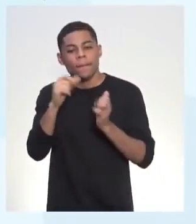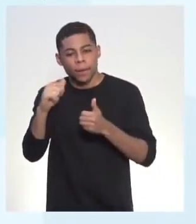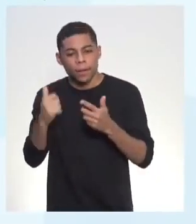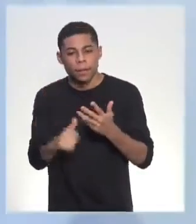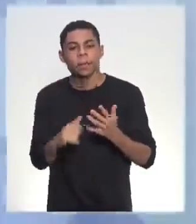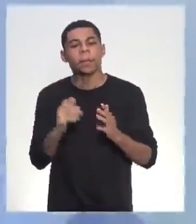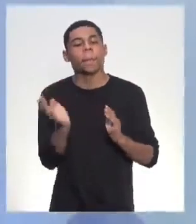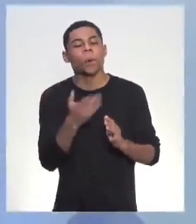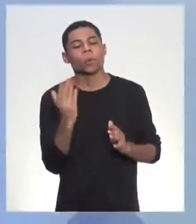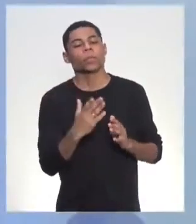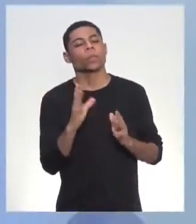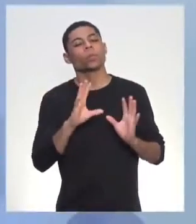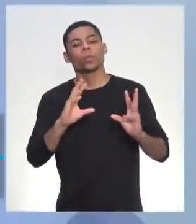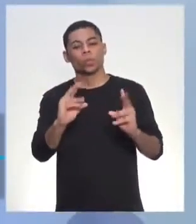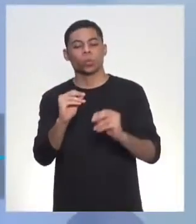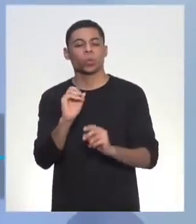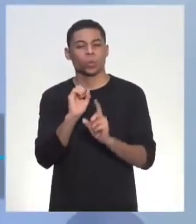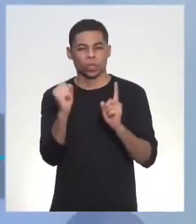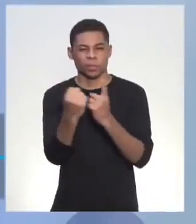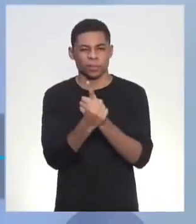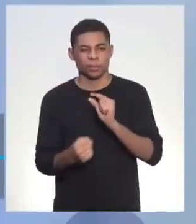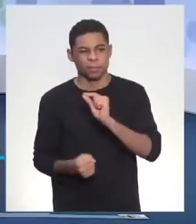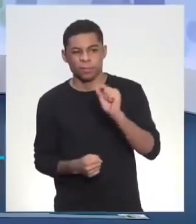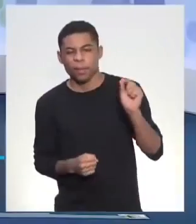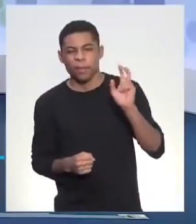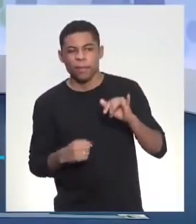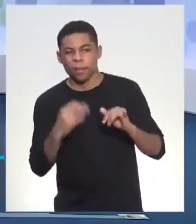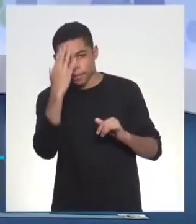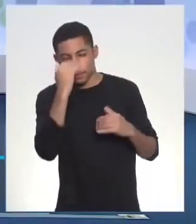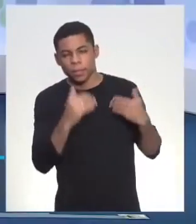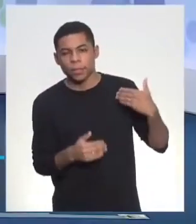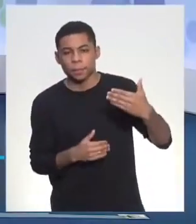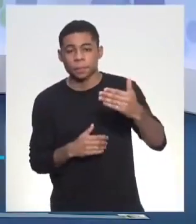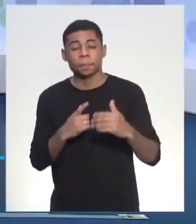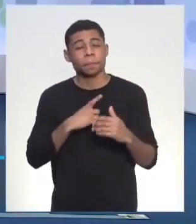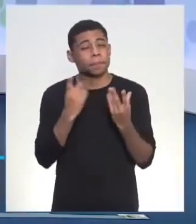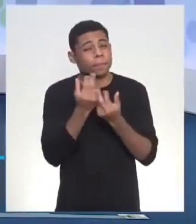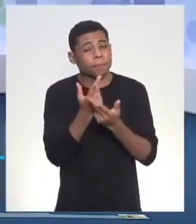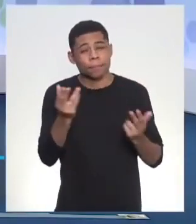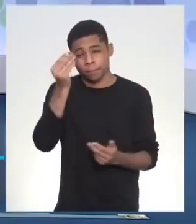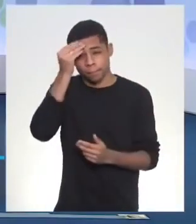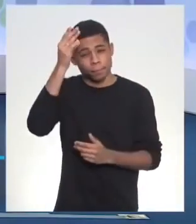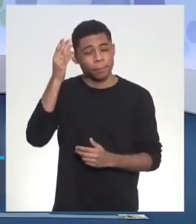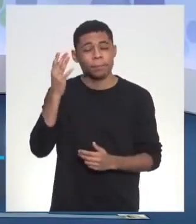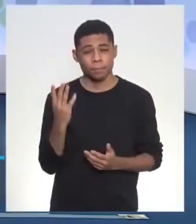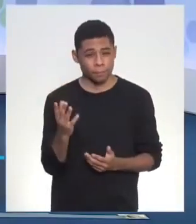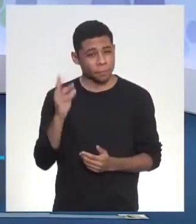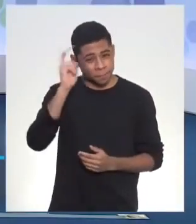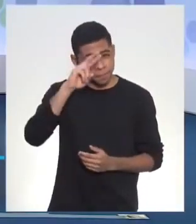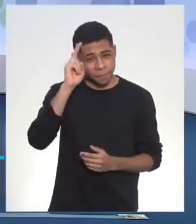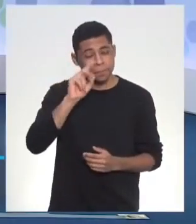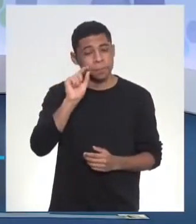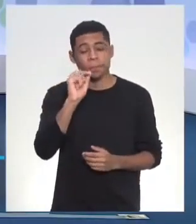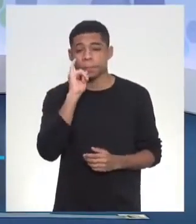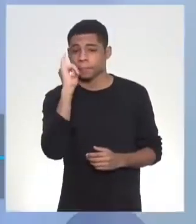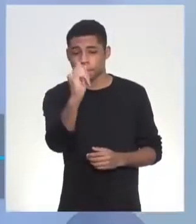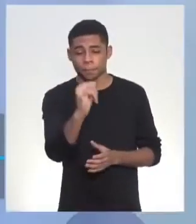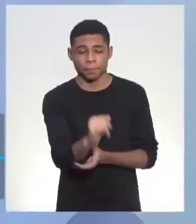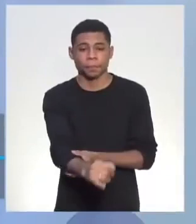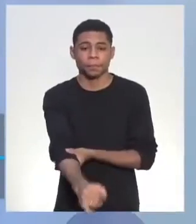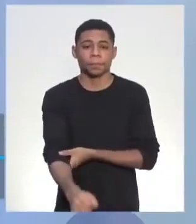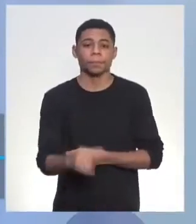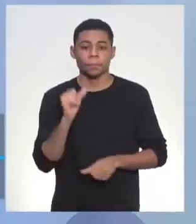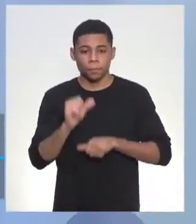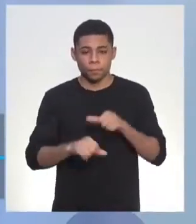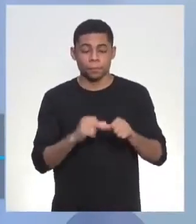utilização social. Você viu, professor, que a gente tem bastante assunto, bastante objeto de conhecimento, mas lembrando, gente, que é transição, por